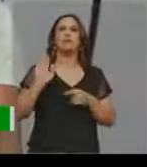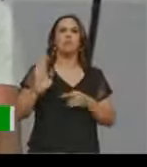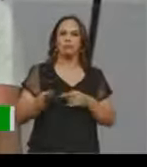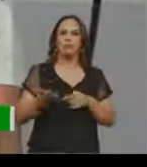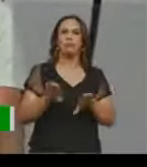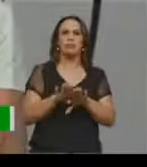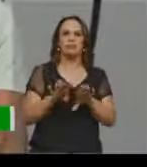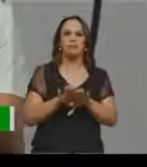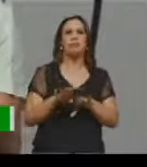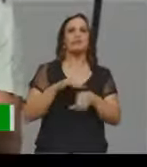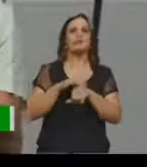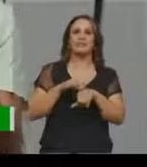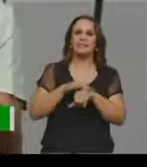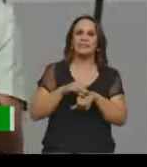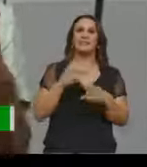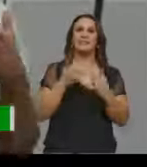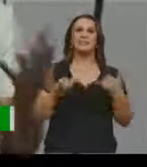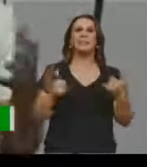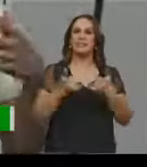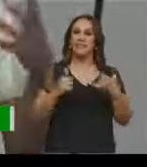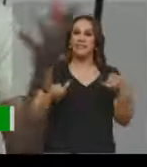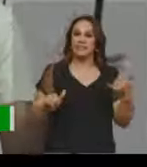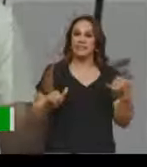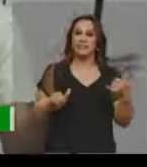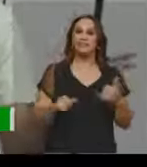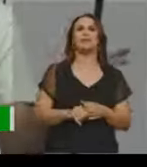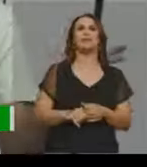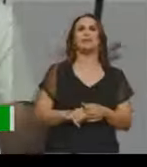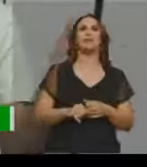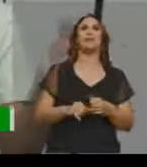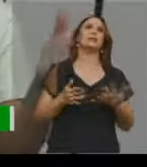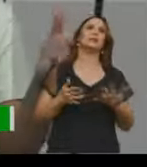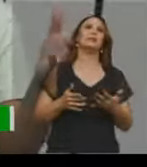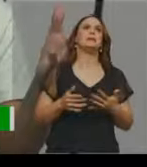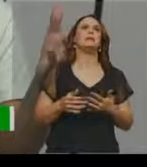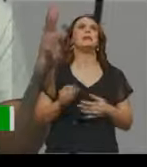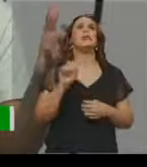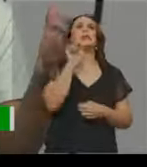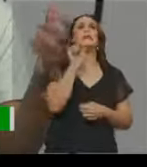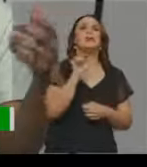negativos. E por nós estarmos no Brasil, que é um país tropical, e nós